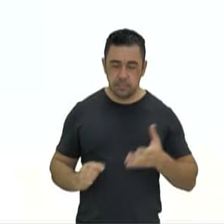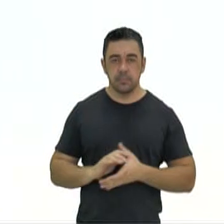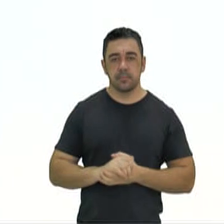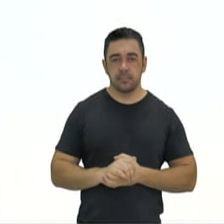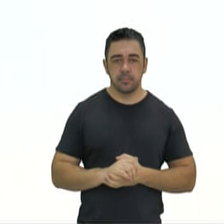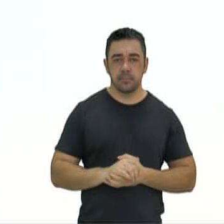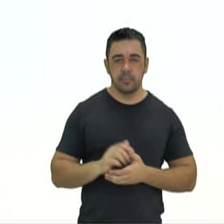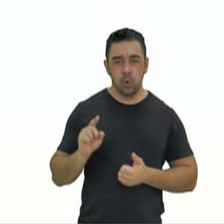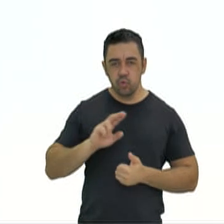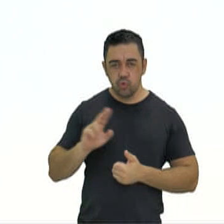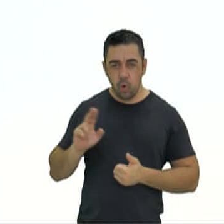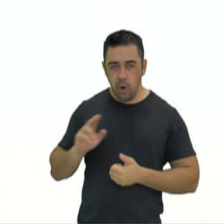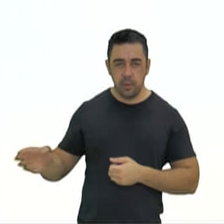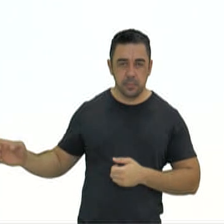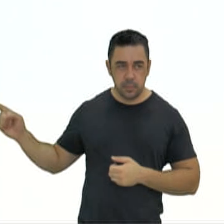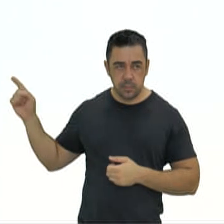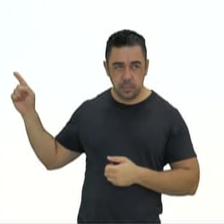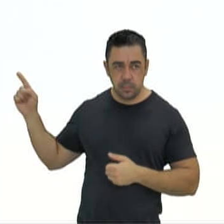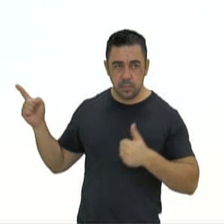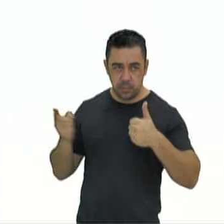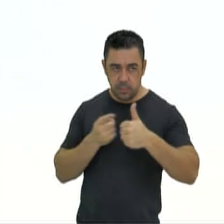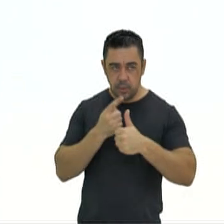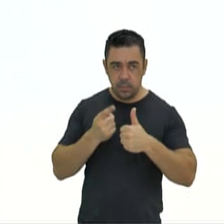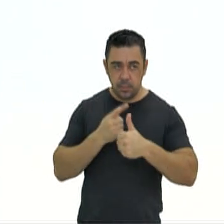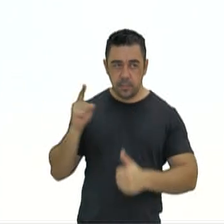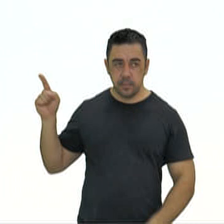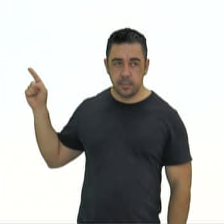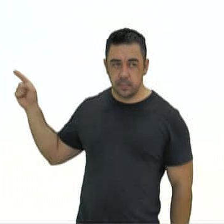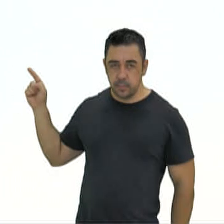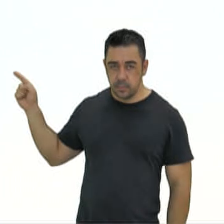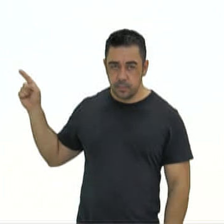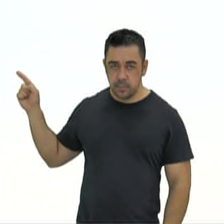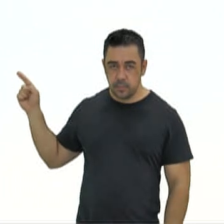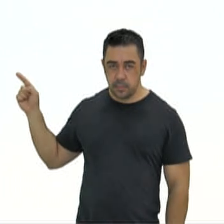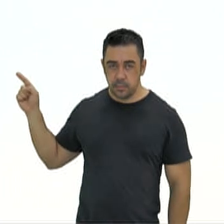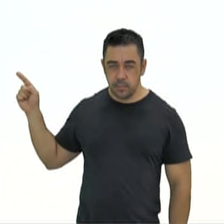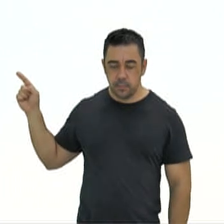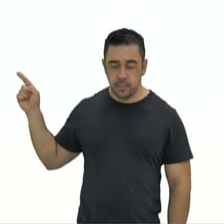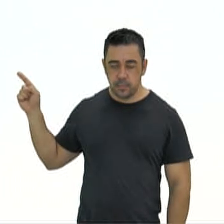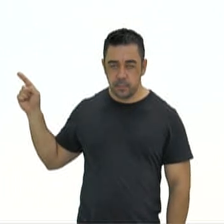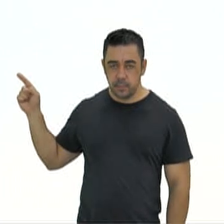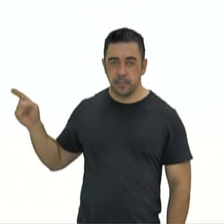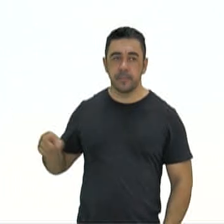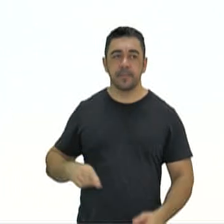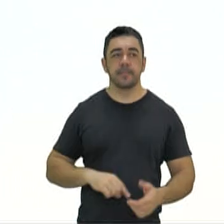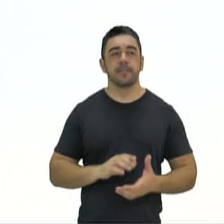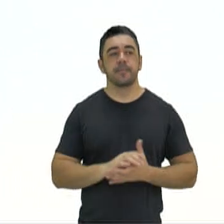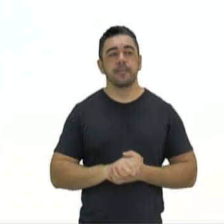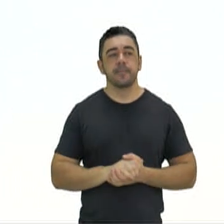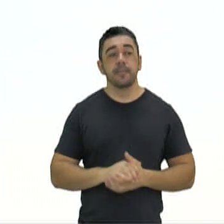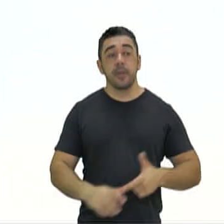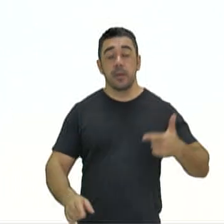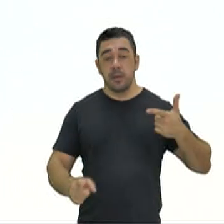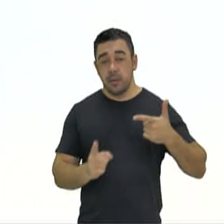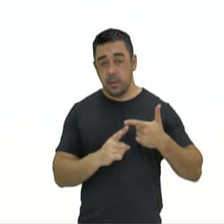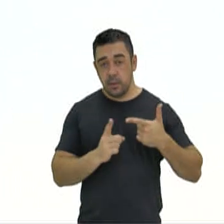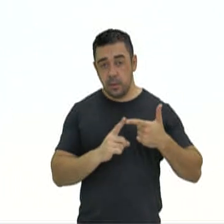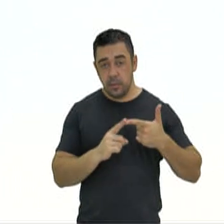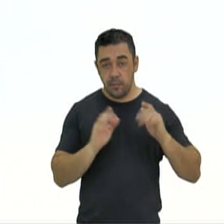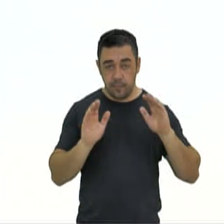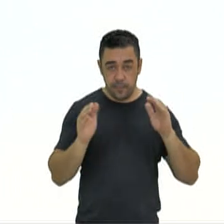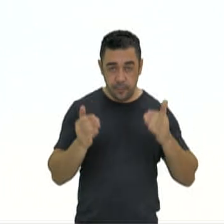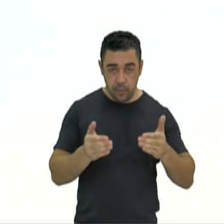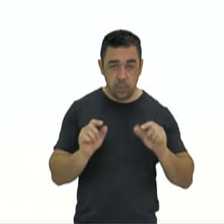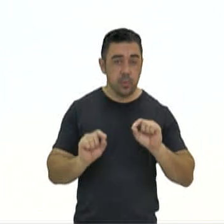asma, bronquite, doença pulmonar obstrutiva crônica, DPOC, câncer de pulmão, fibrose cística e tuberculose. O nosso